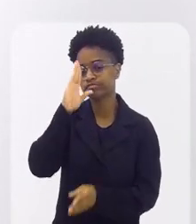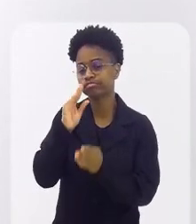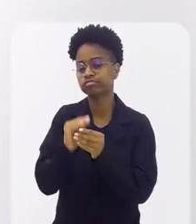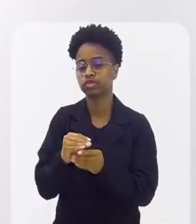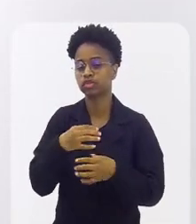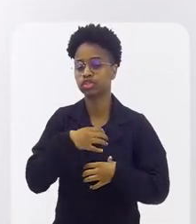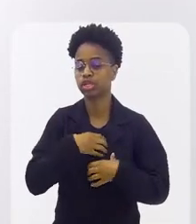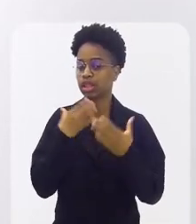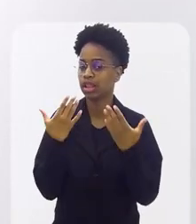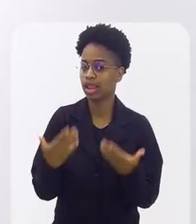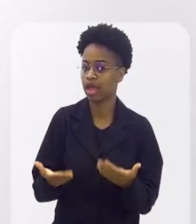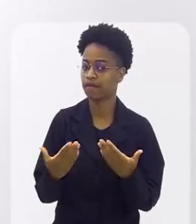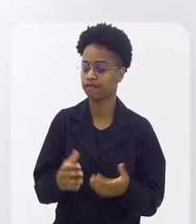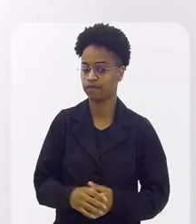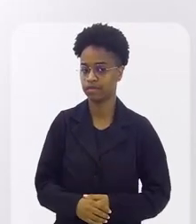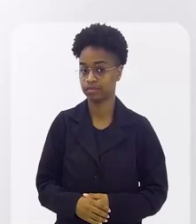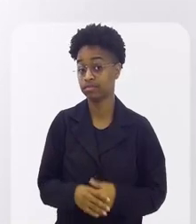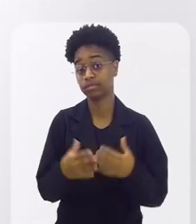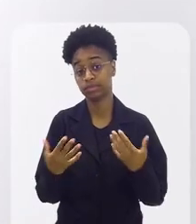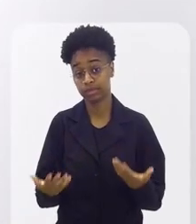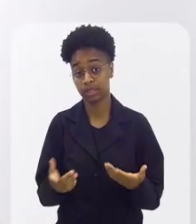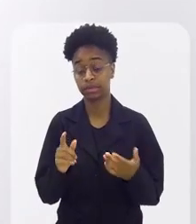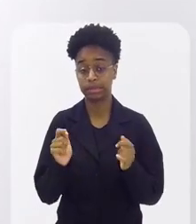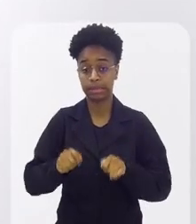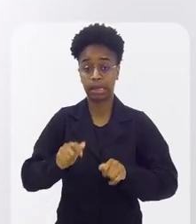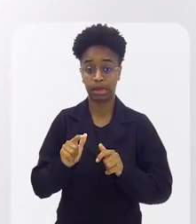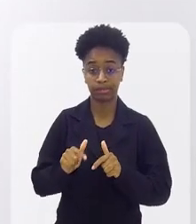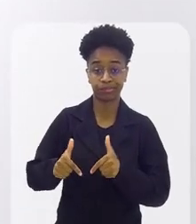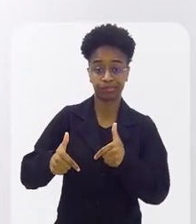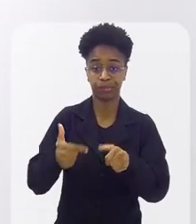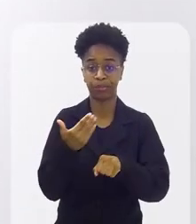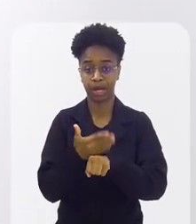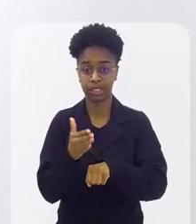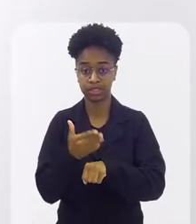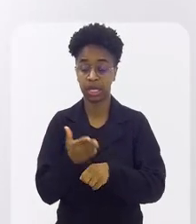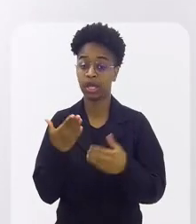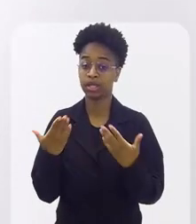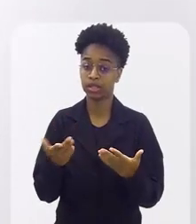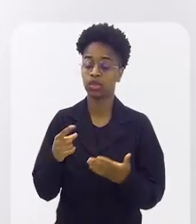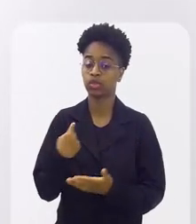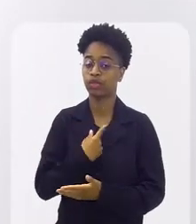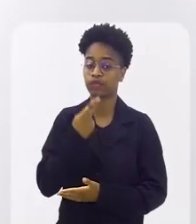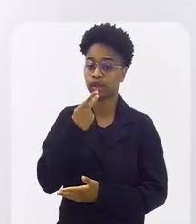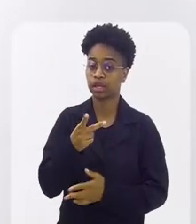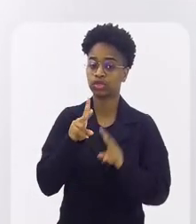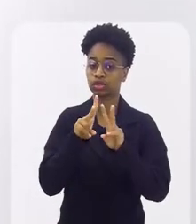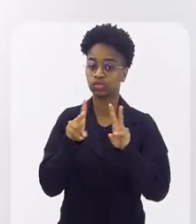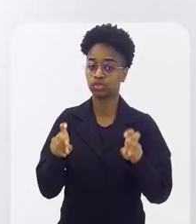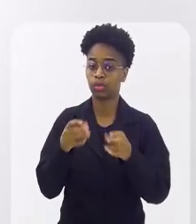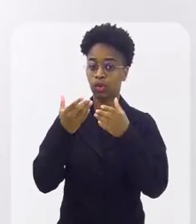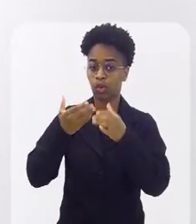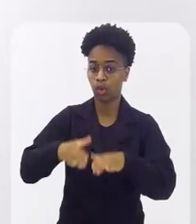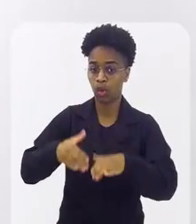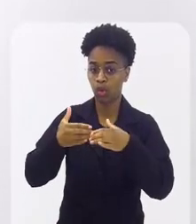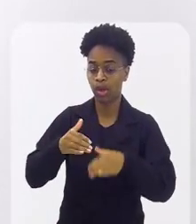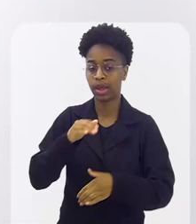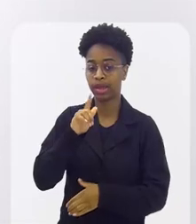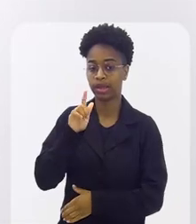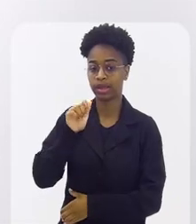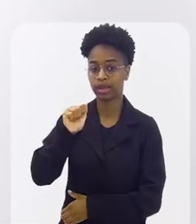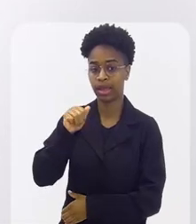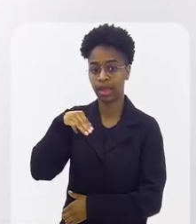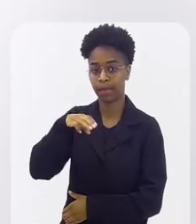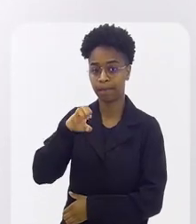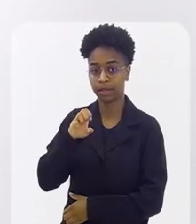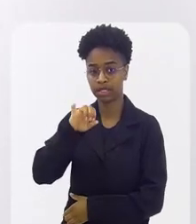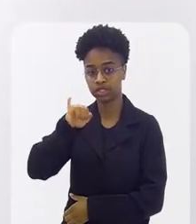consigam assimilar de uma forma mais leve e, com isso, praticar. Então, vamos falar sobre o concurso do